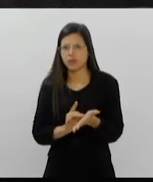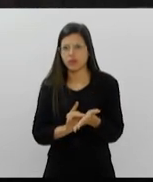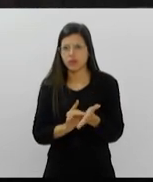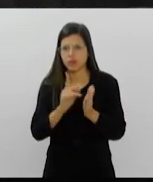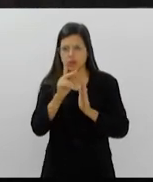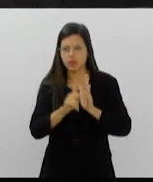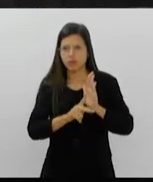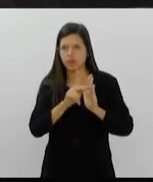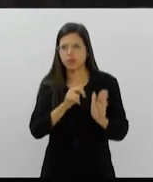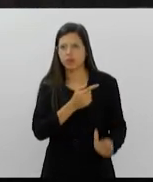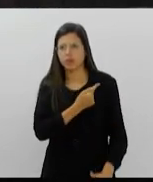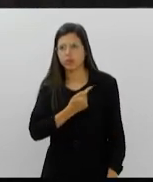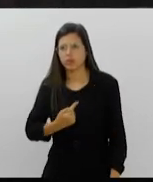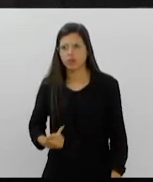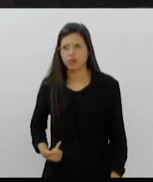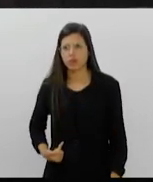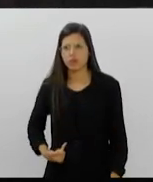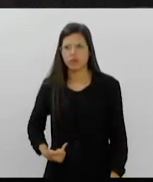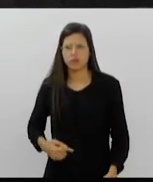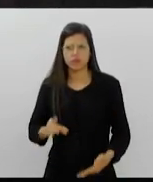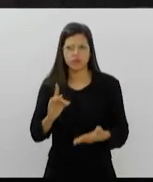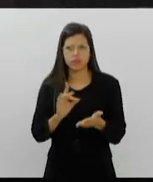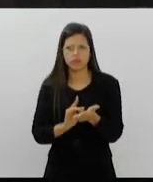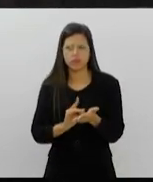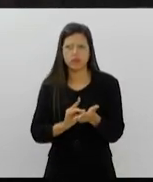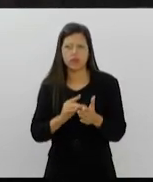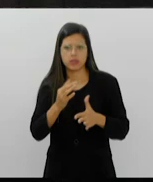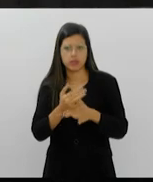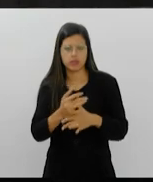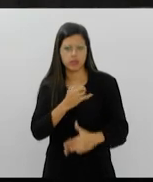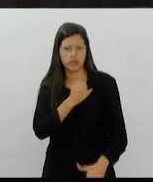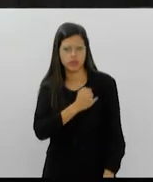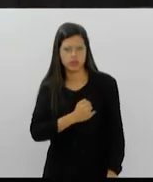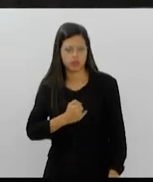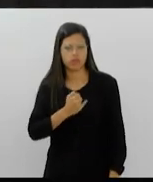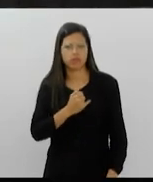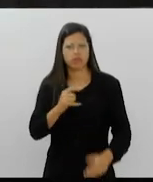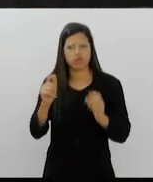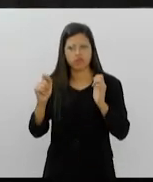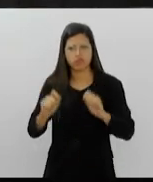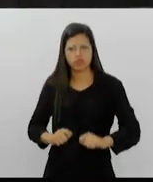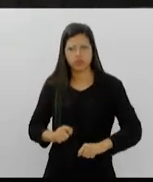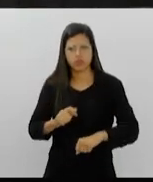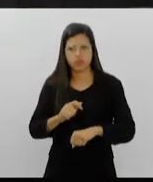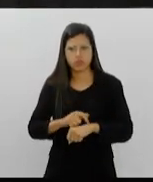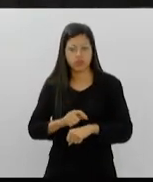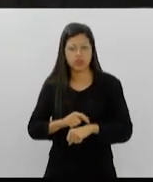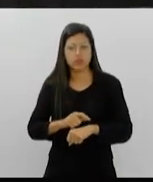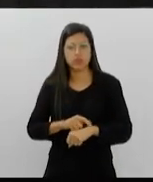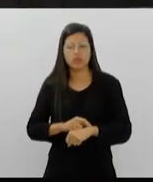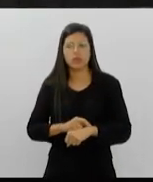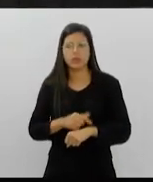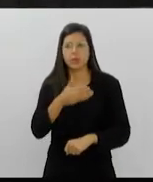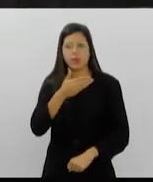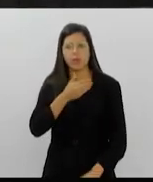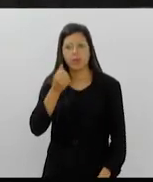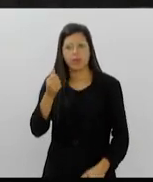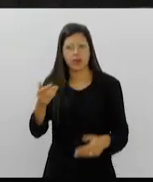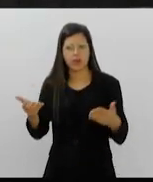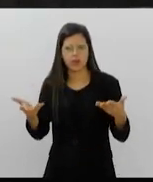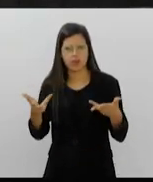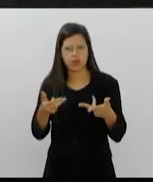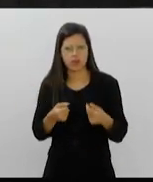governo para que verdadeiramente a cidade de São João de Meriti pudesse, em pouco tempo, ser a cidade com a melhor qualidade de